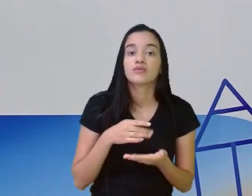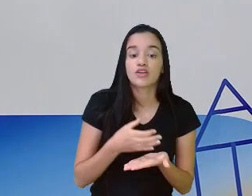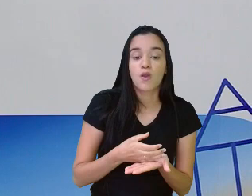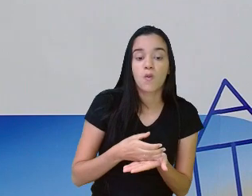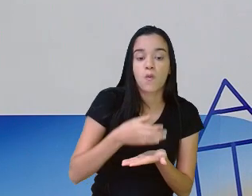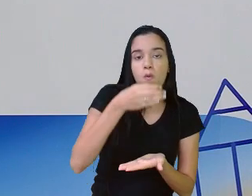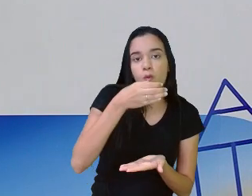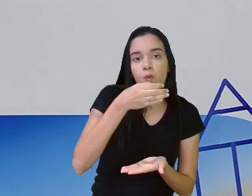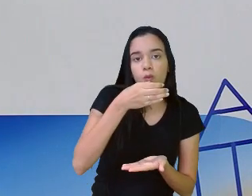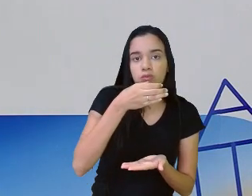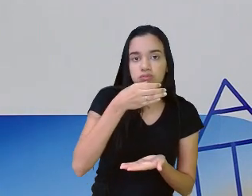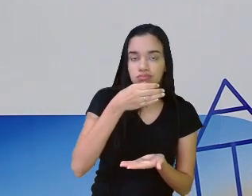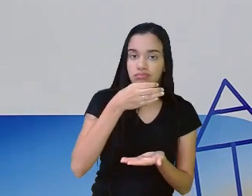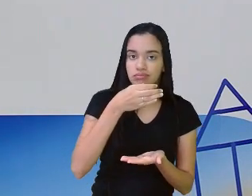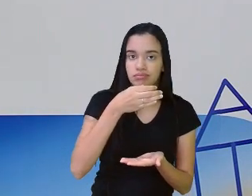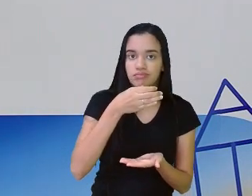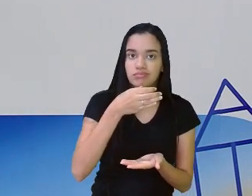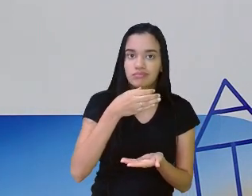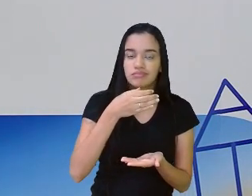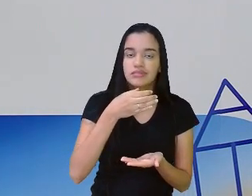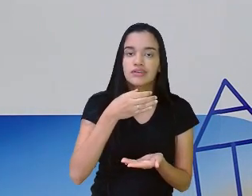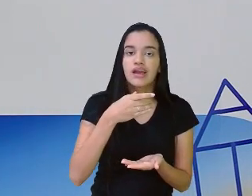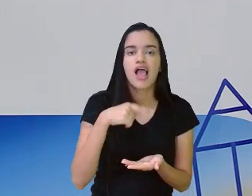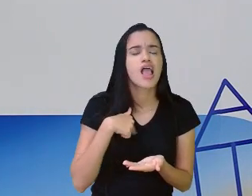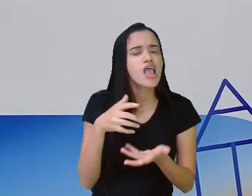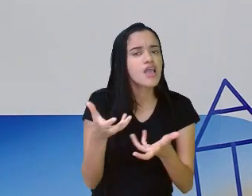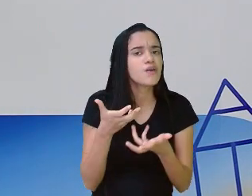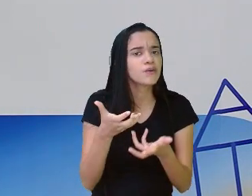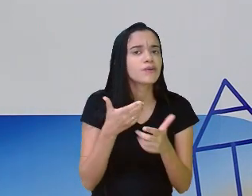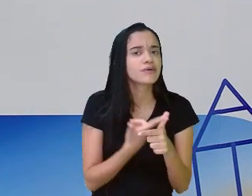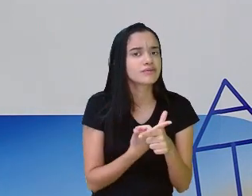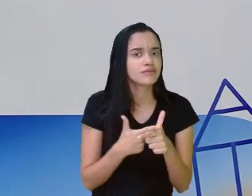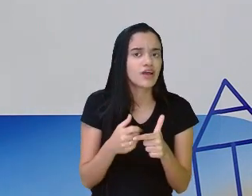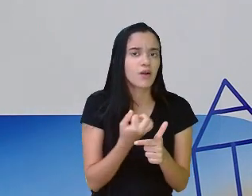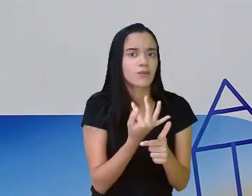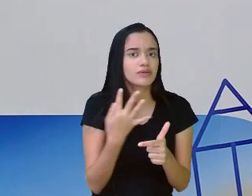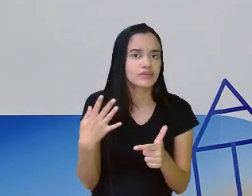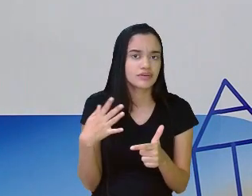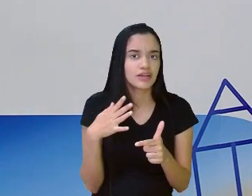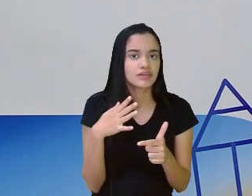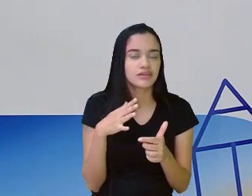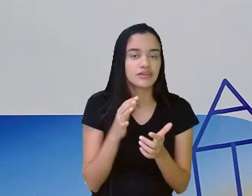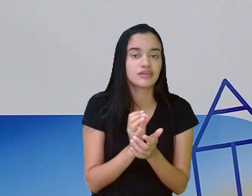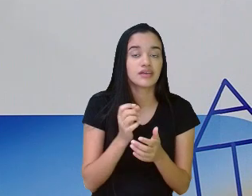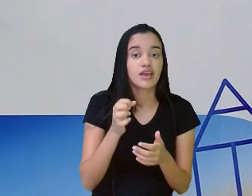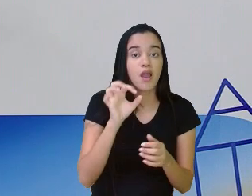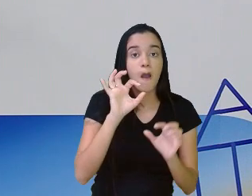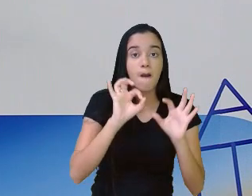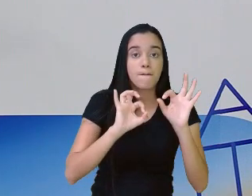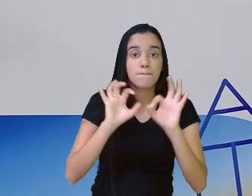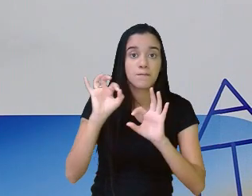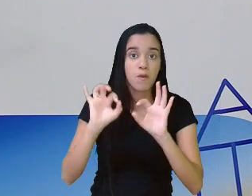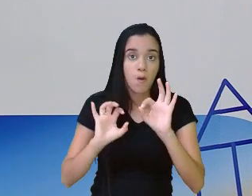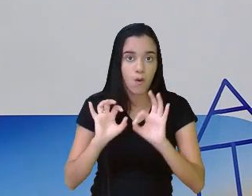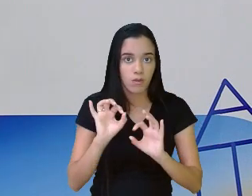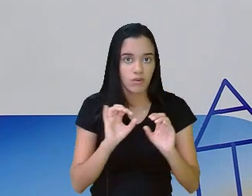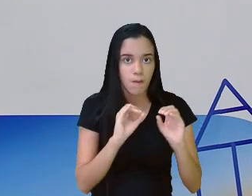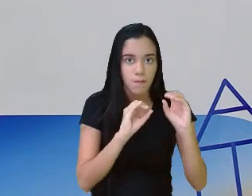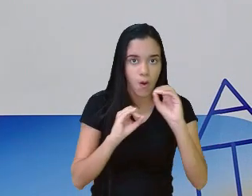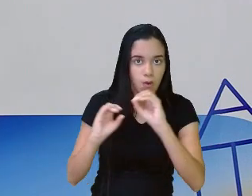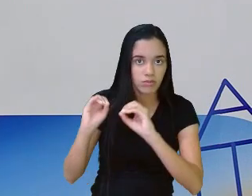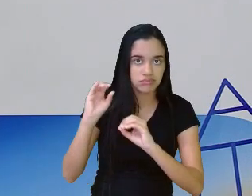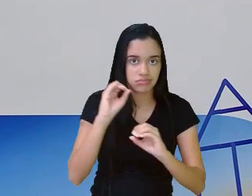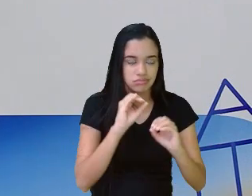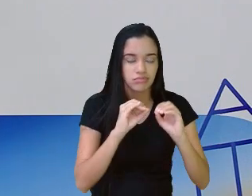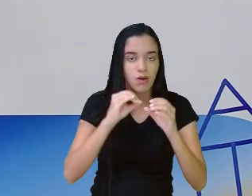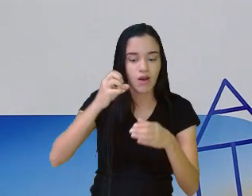copo, onde eu quero dividir a quantidade de bolinhas em partes iguais. Aquela